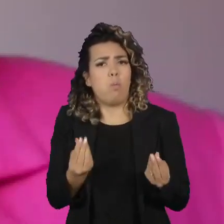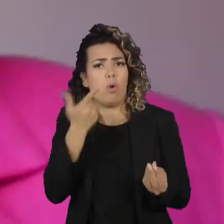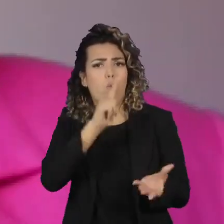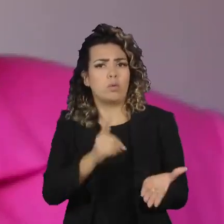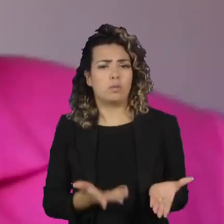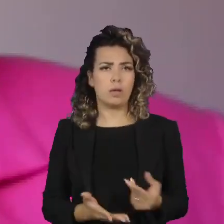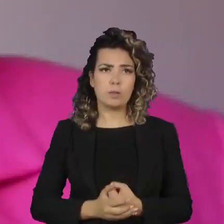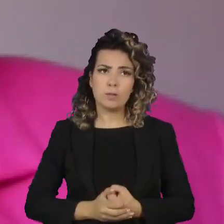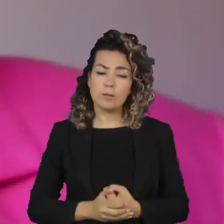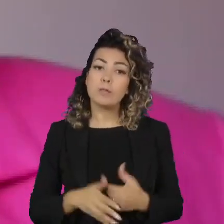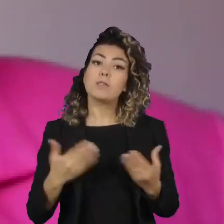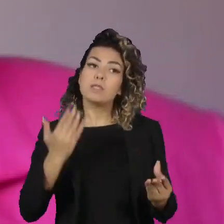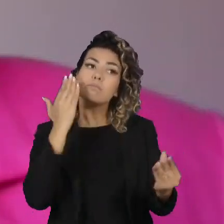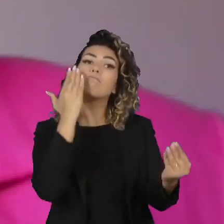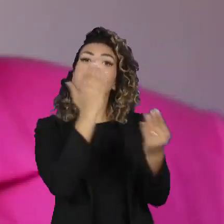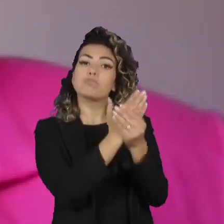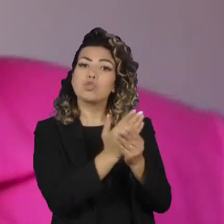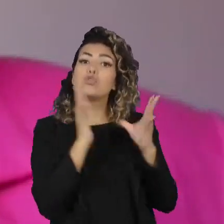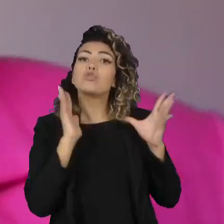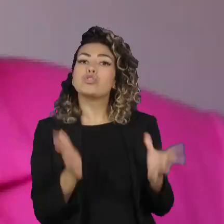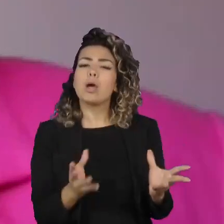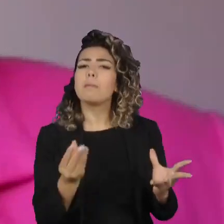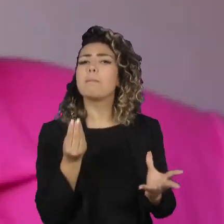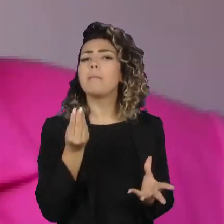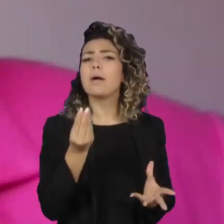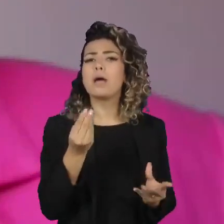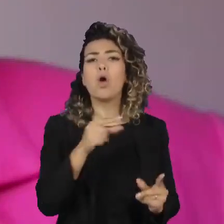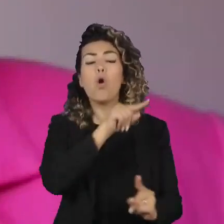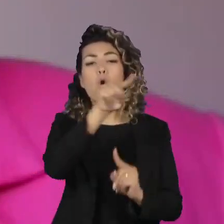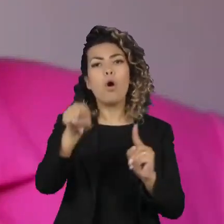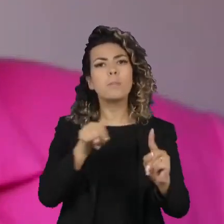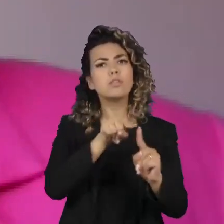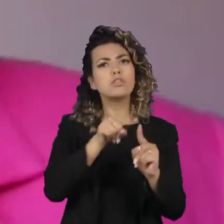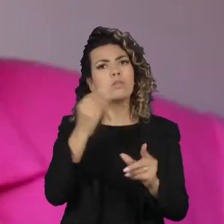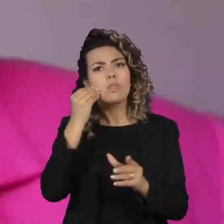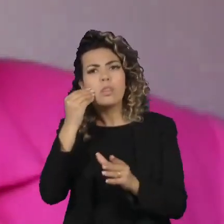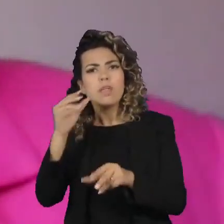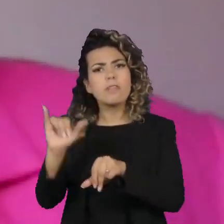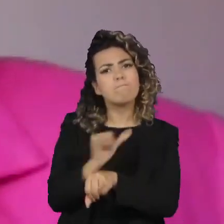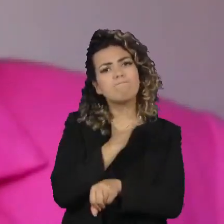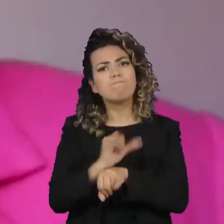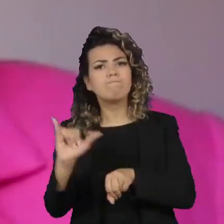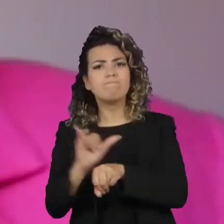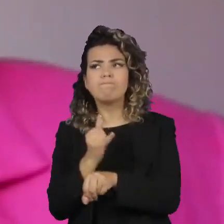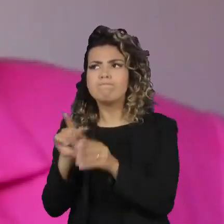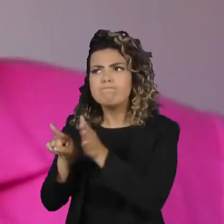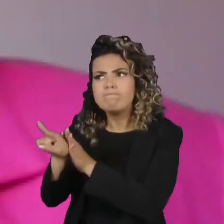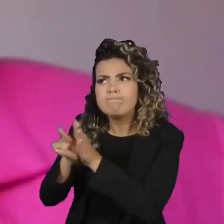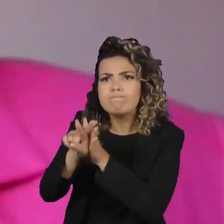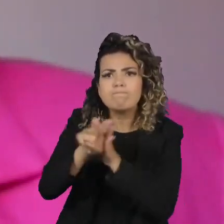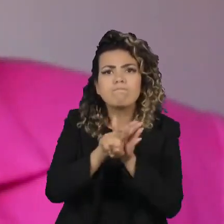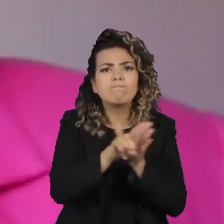foi instaurado para tentar apurar meios de mecanismos, né, de